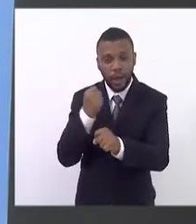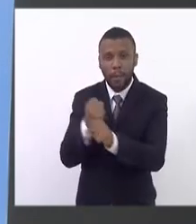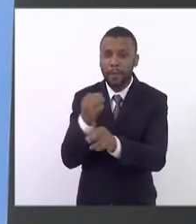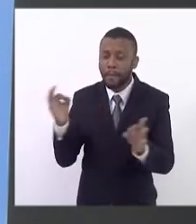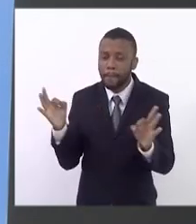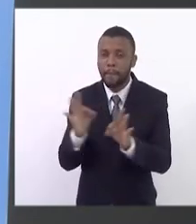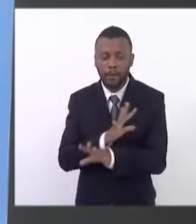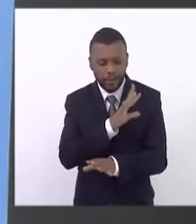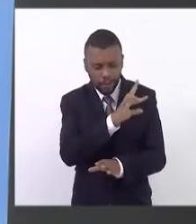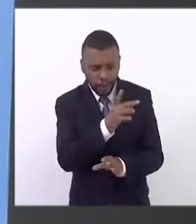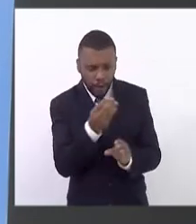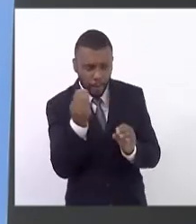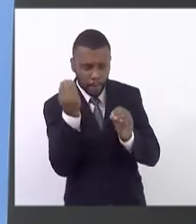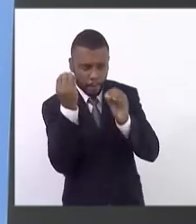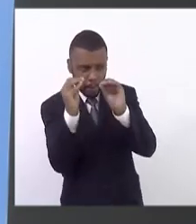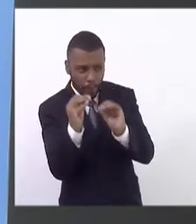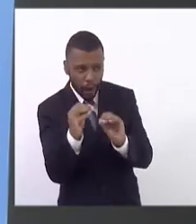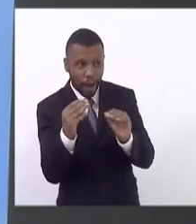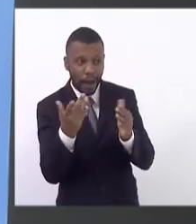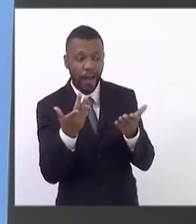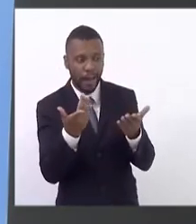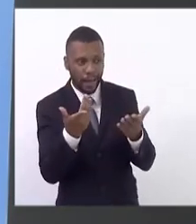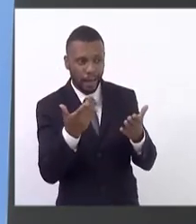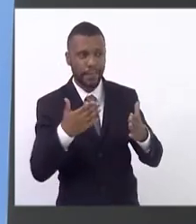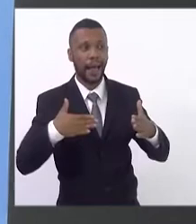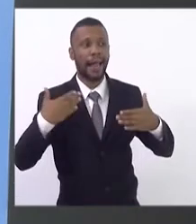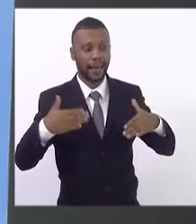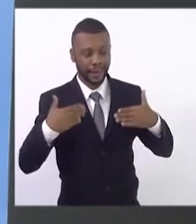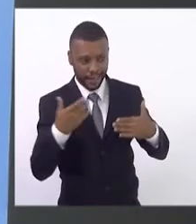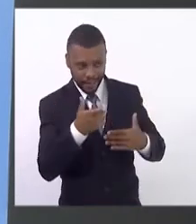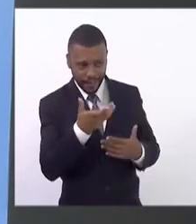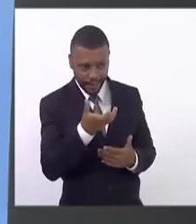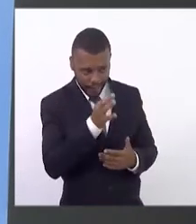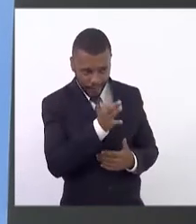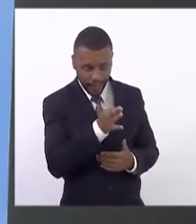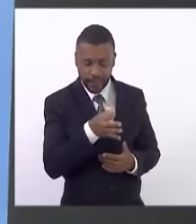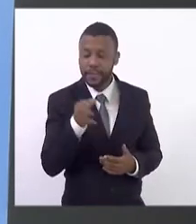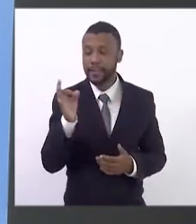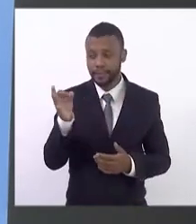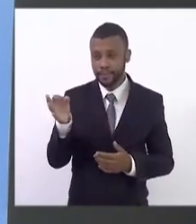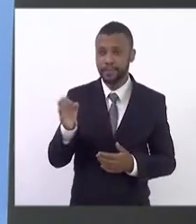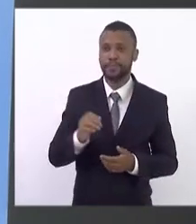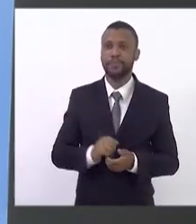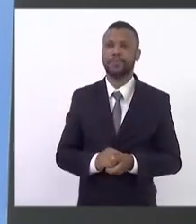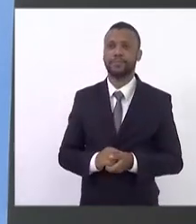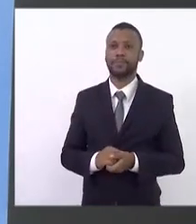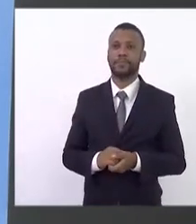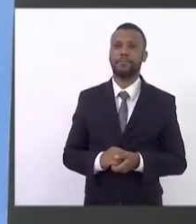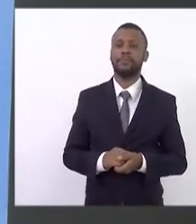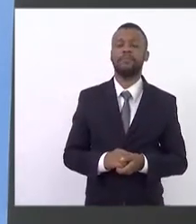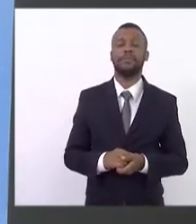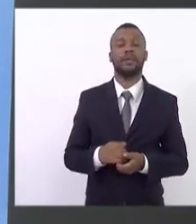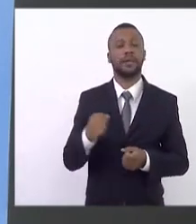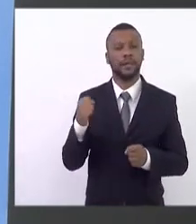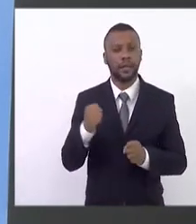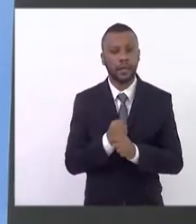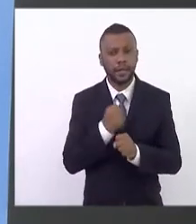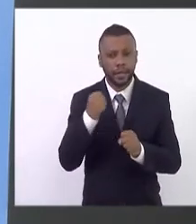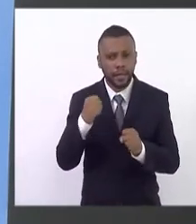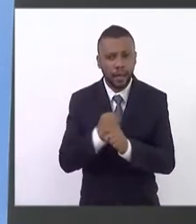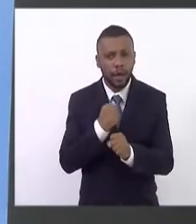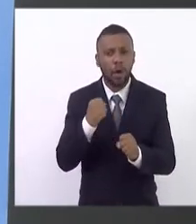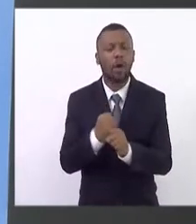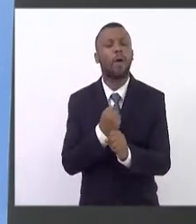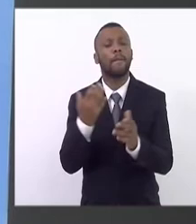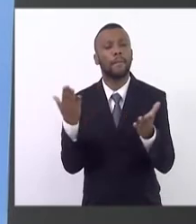vai lançar isso na Alegria, né? Na Alegria, exatamente. Essa obra hoje, naquele